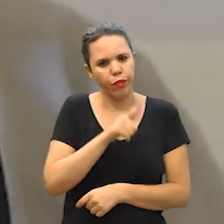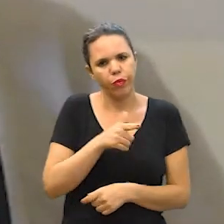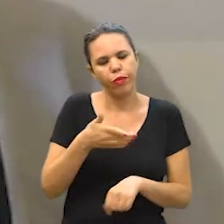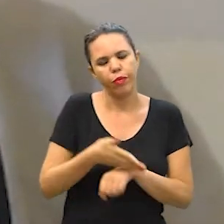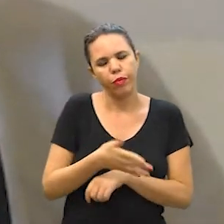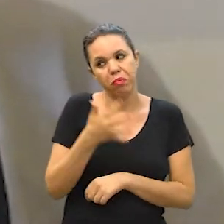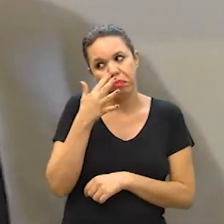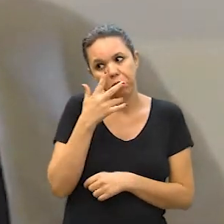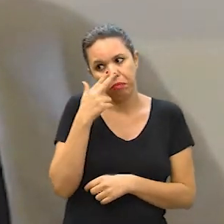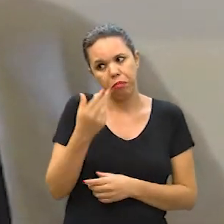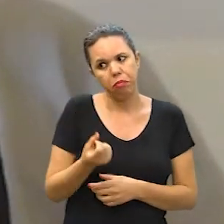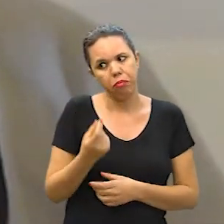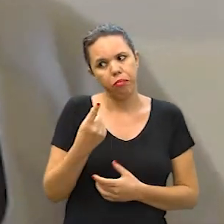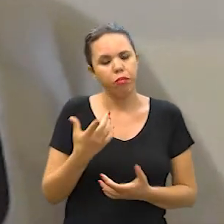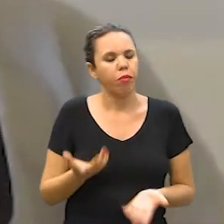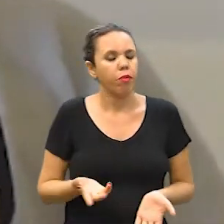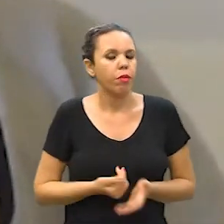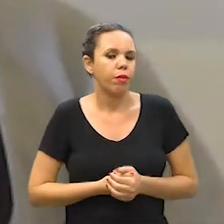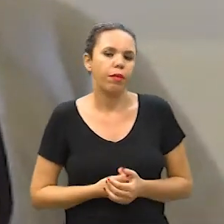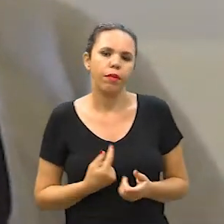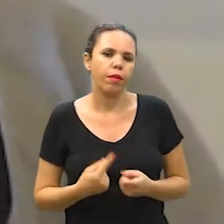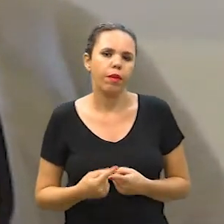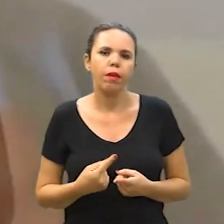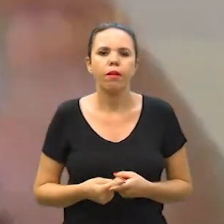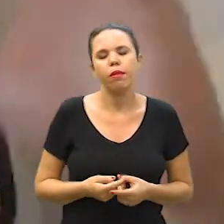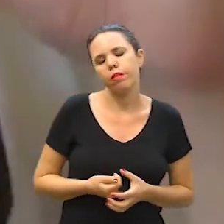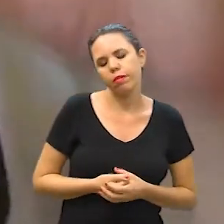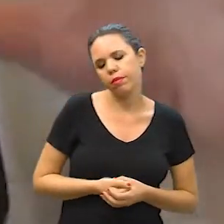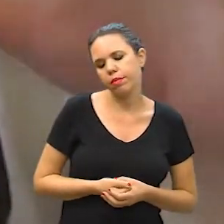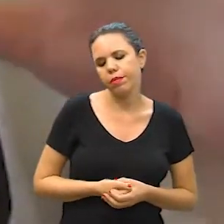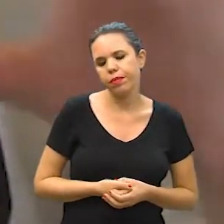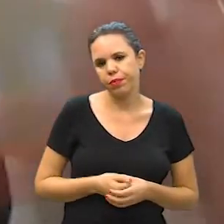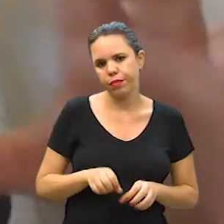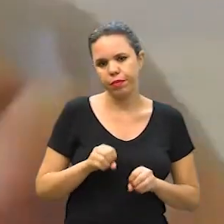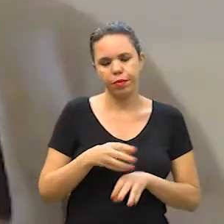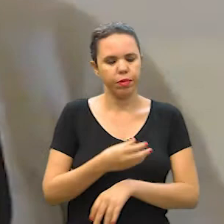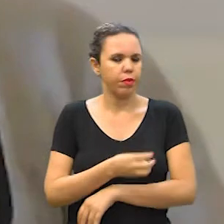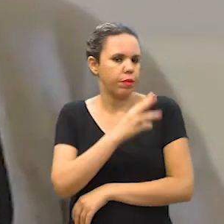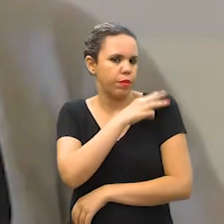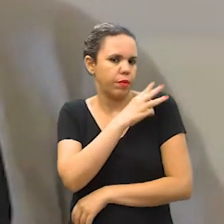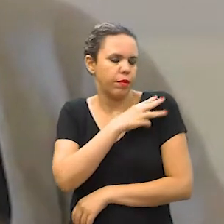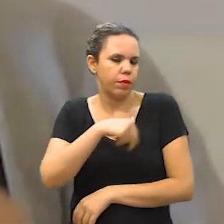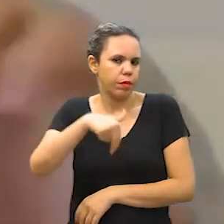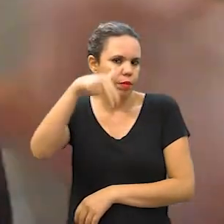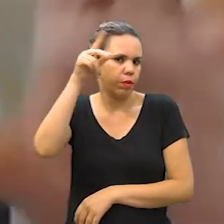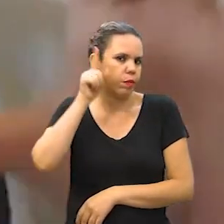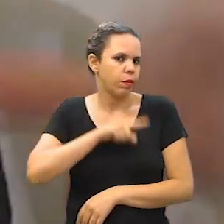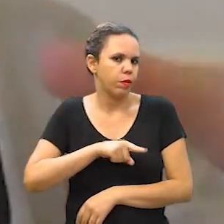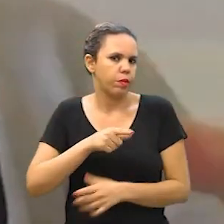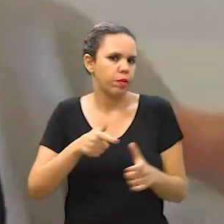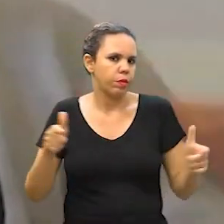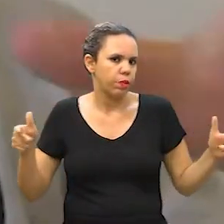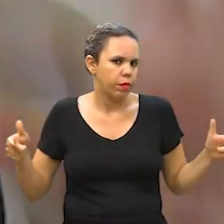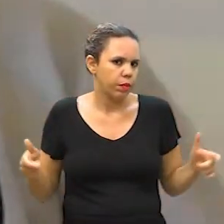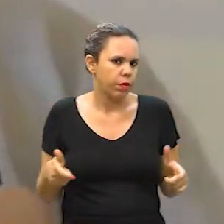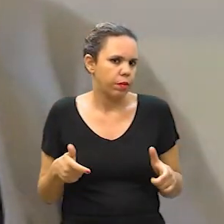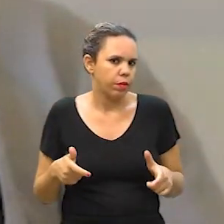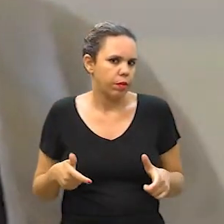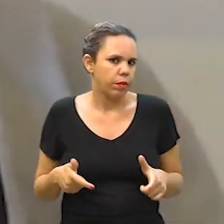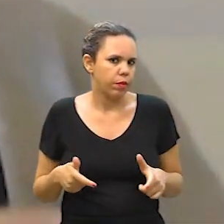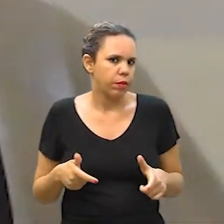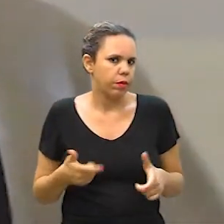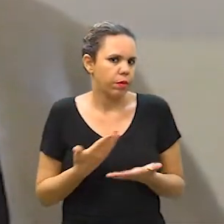por incrível que pareça. Porque o ensino médio norte-americano, a grande maioria, está